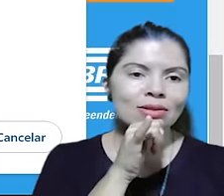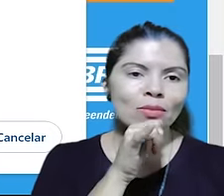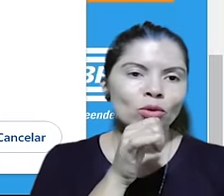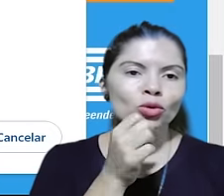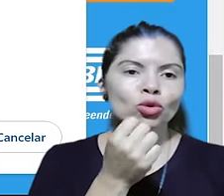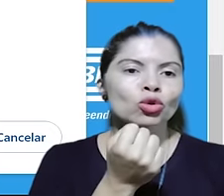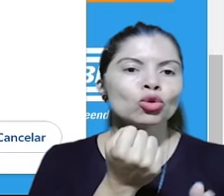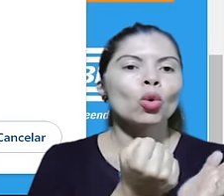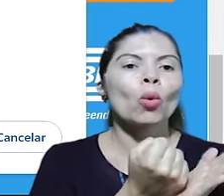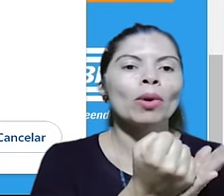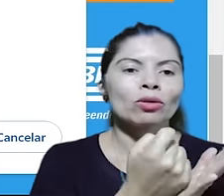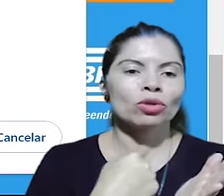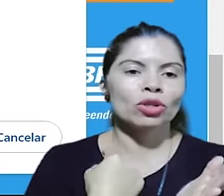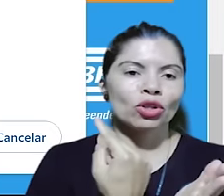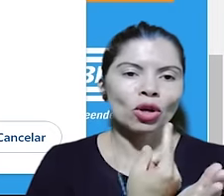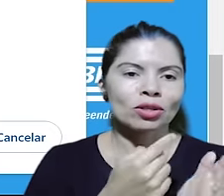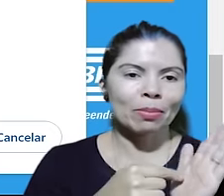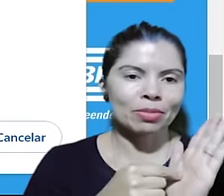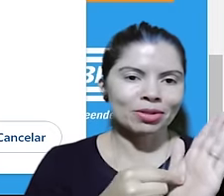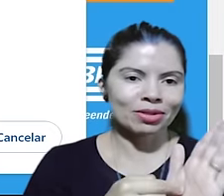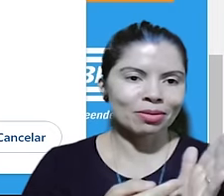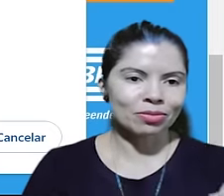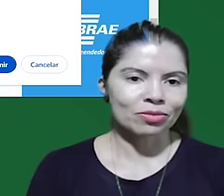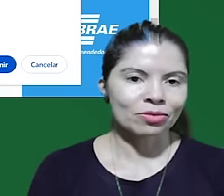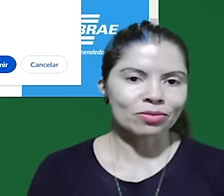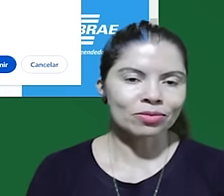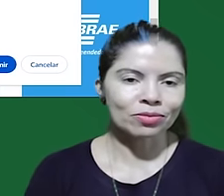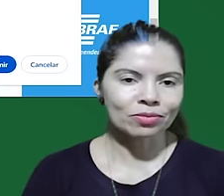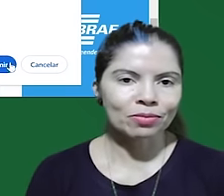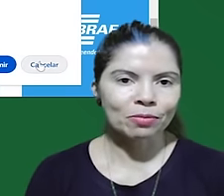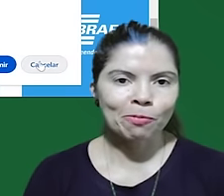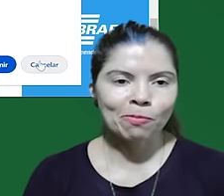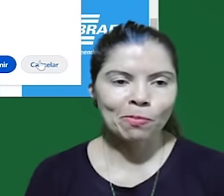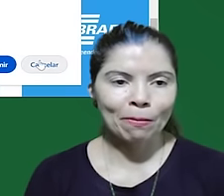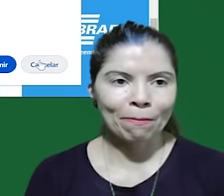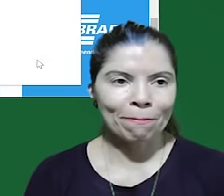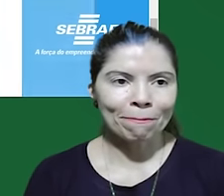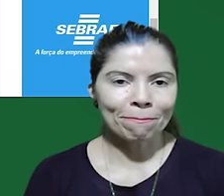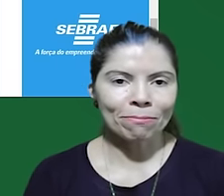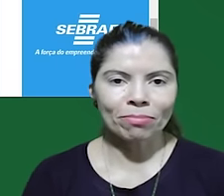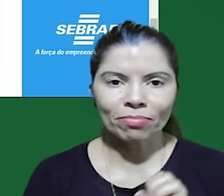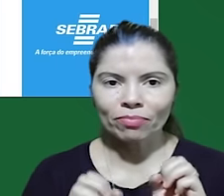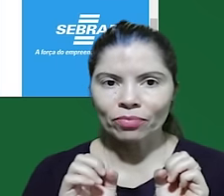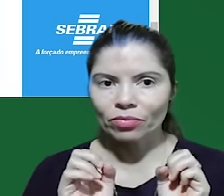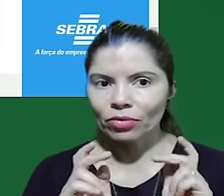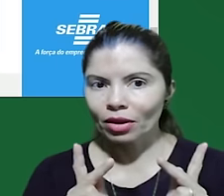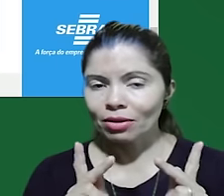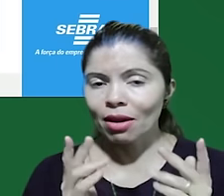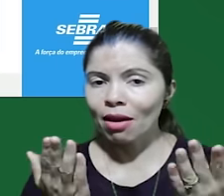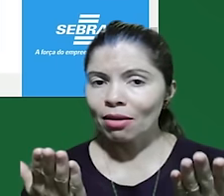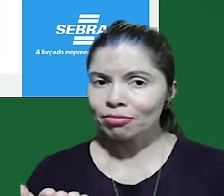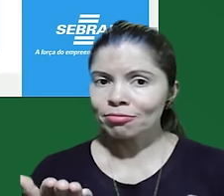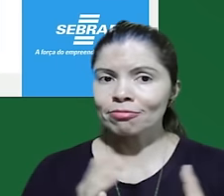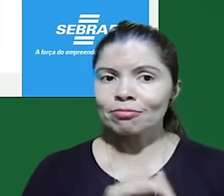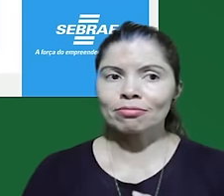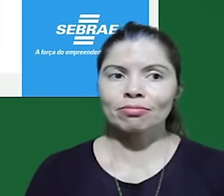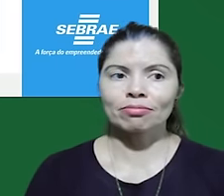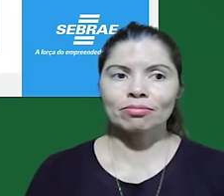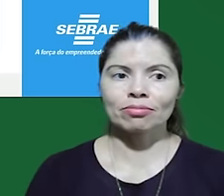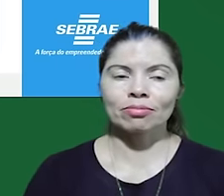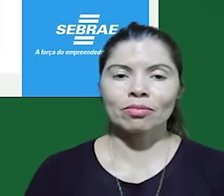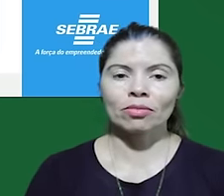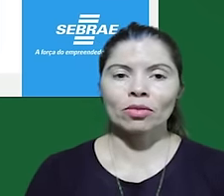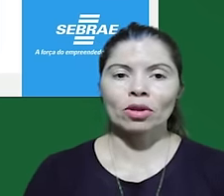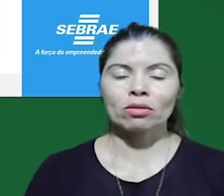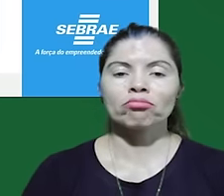a gente apresenta aqui ok é isso a